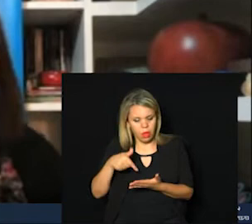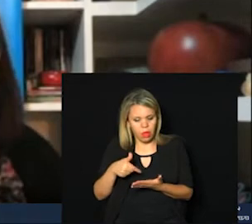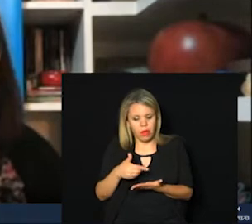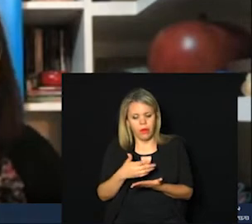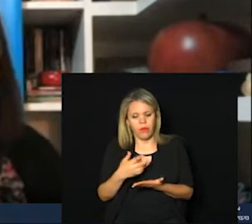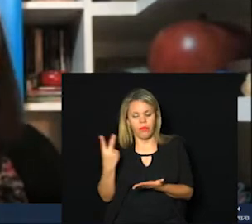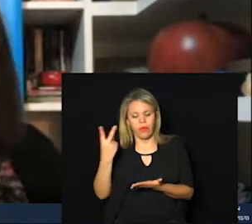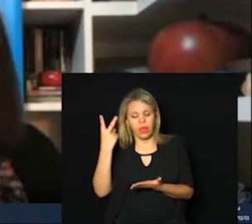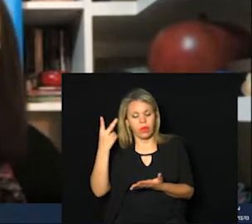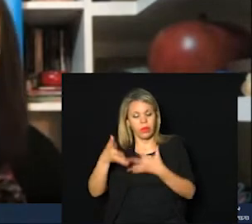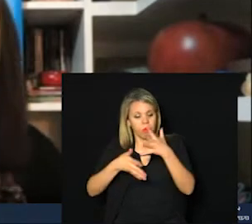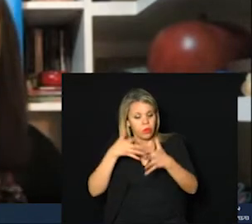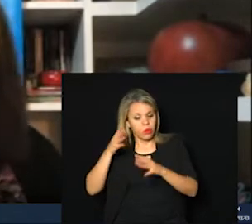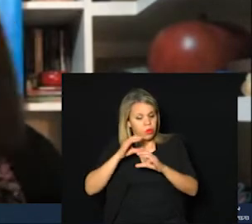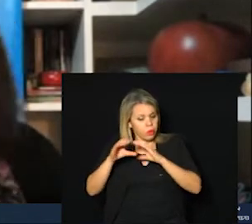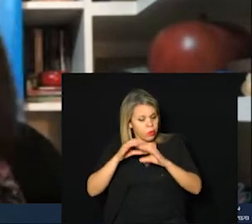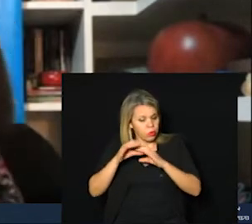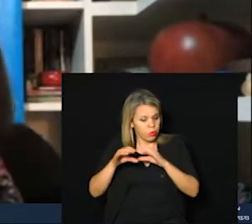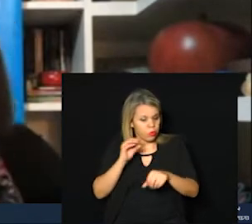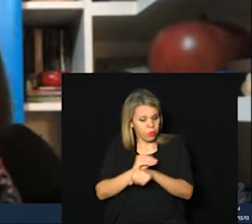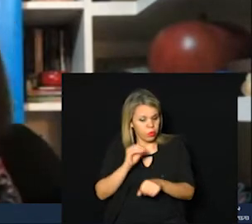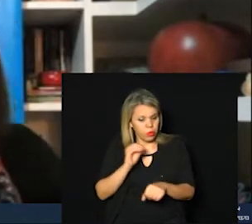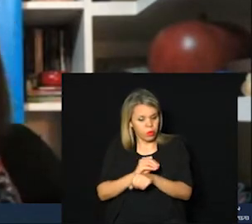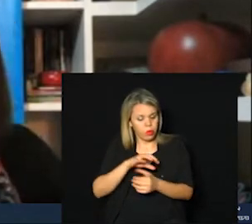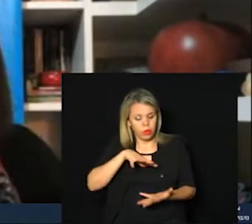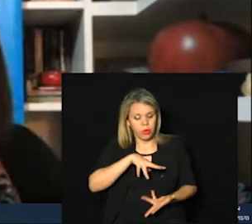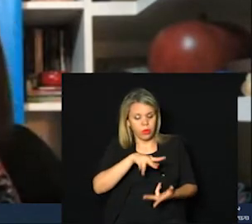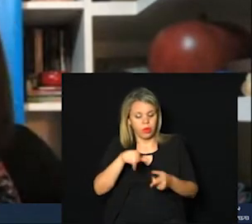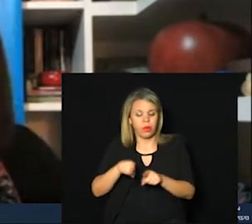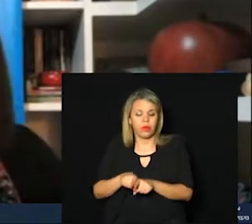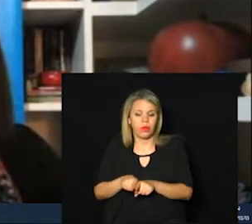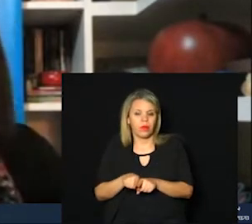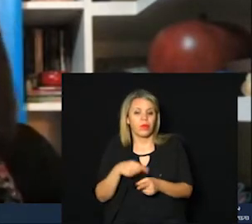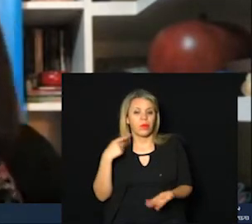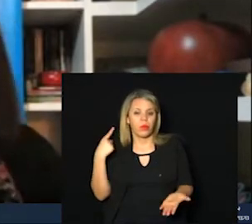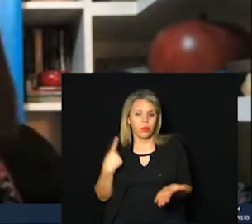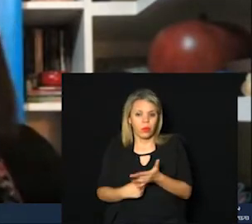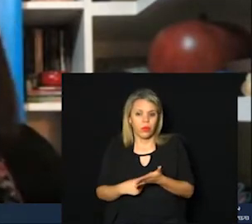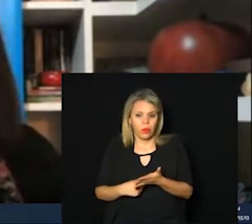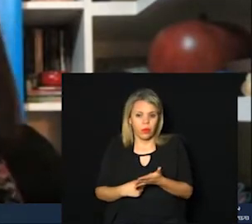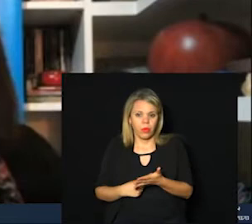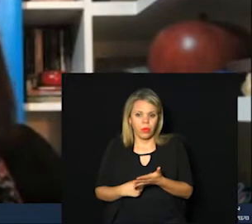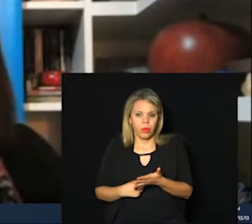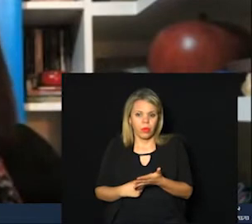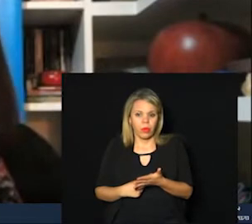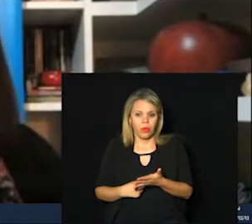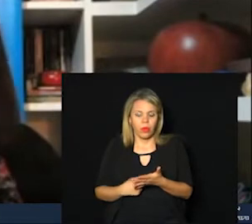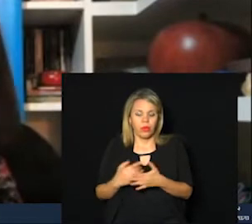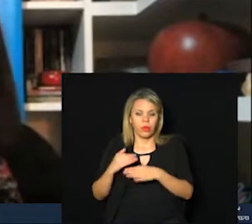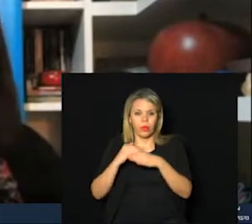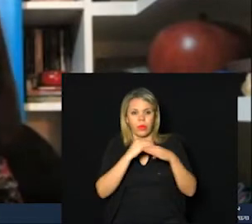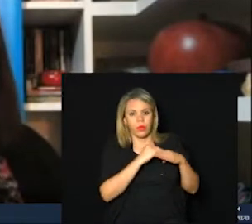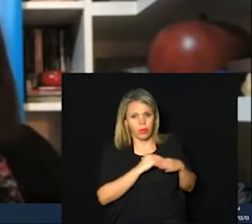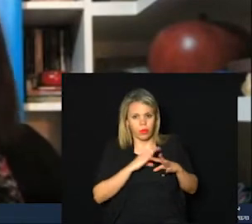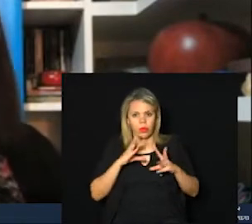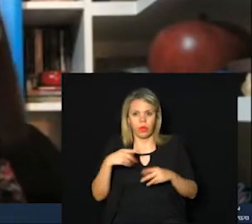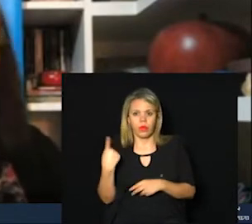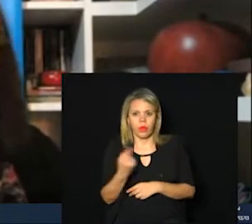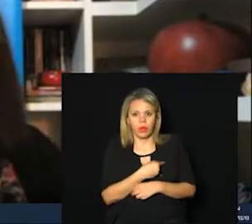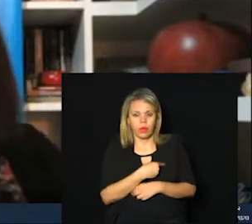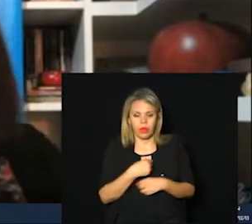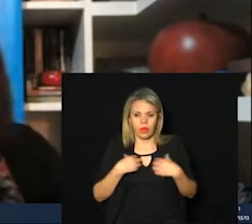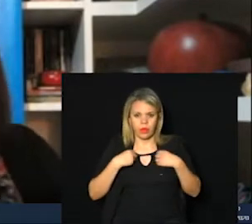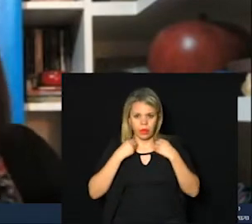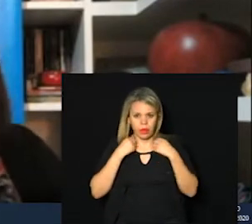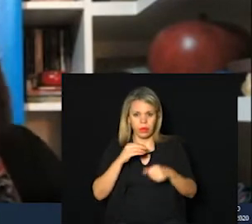valioso. Preservar o planeta é compromisso mútuo e comum de todos nós